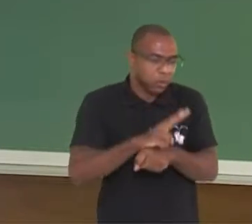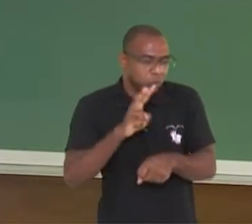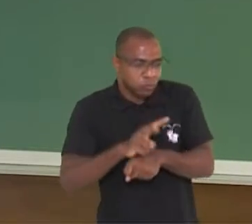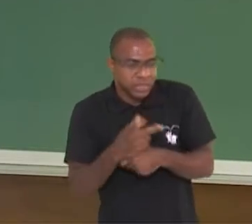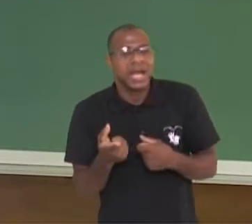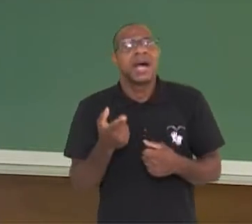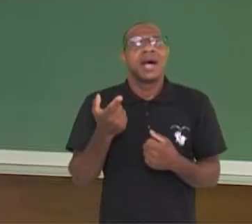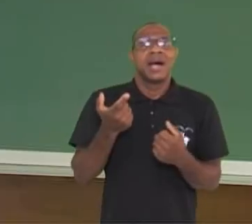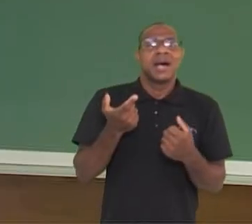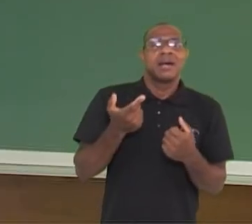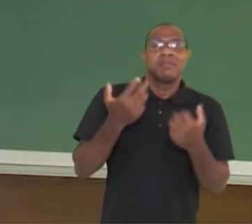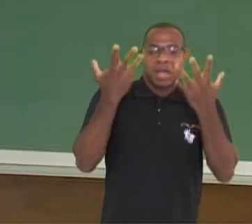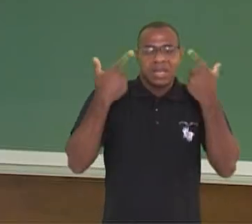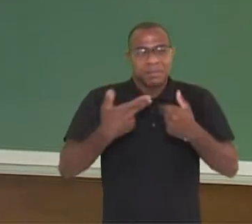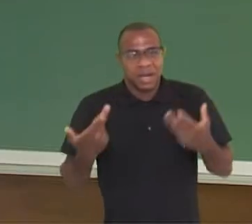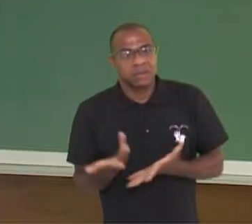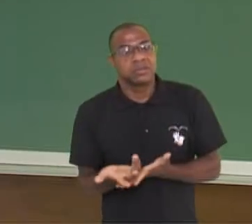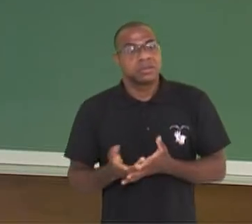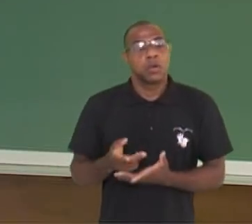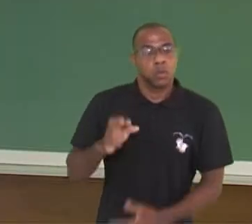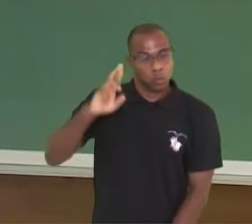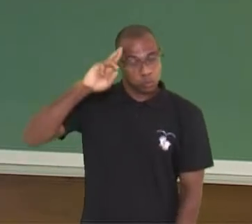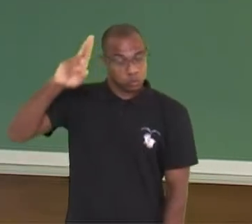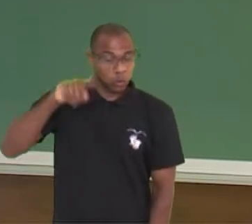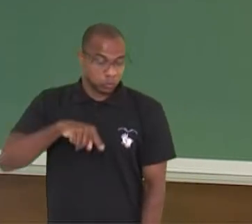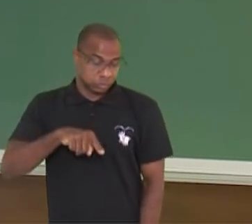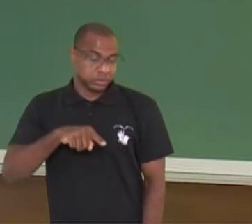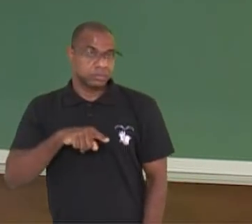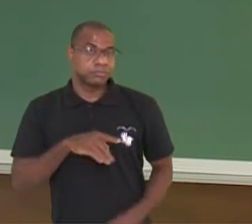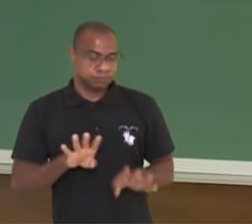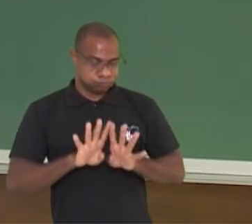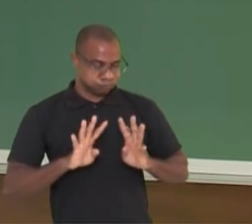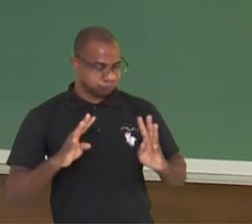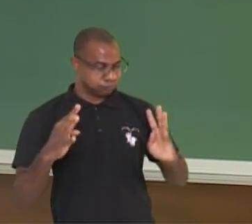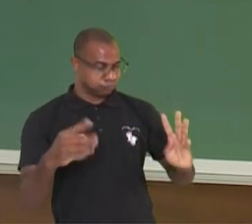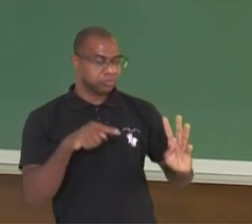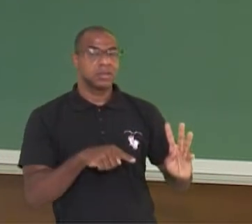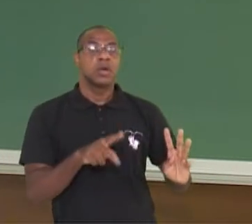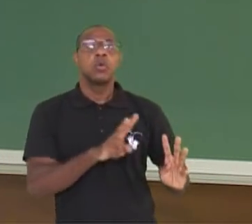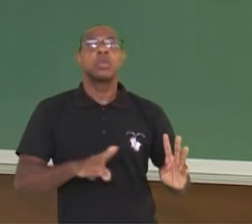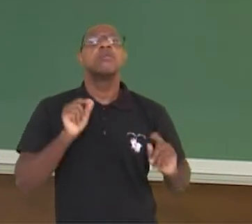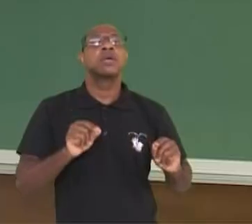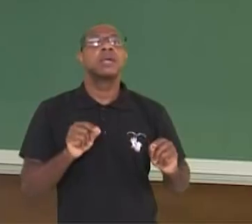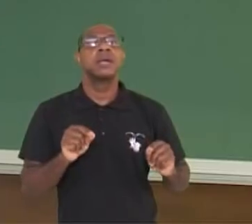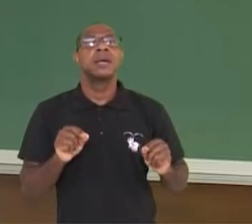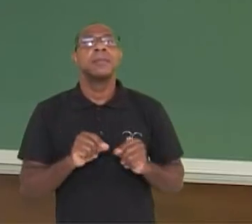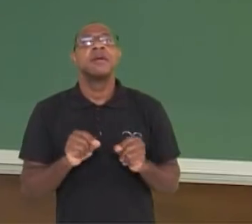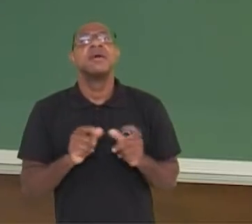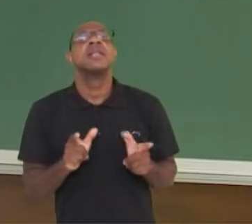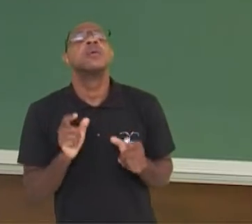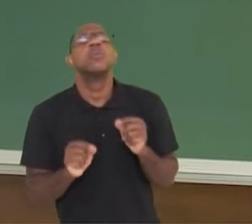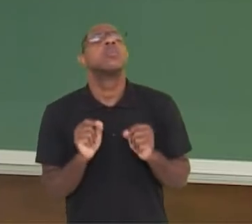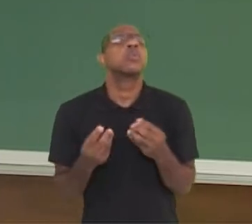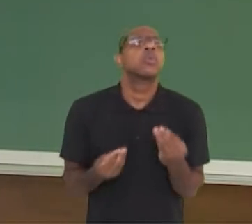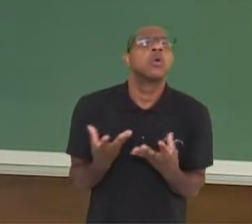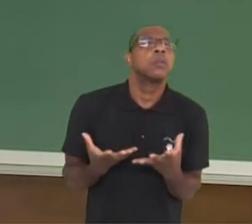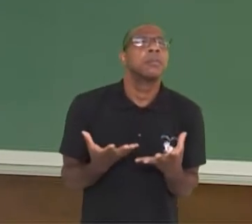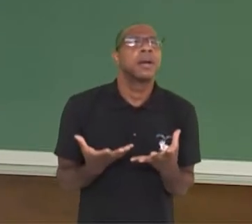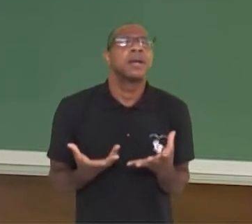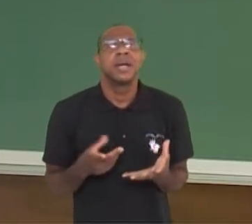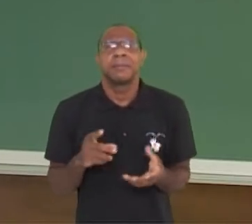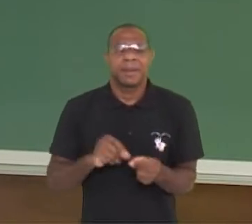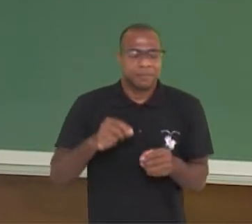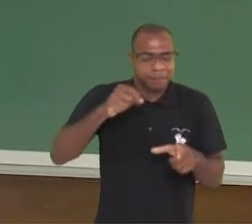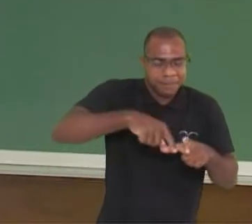foram cercadas pelos proprietários e essas terras cercadas usadas para produção em larga escala, de